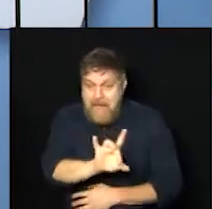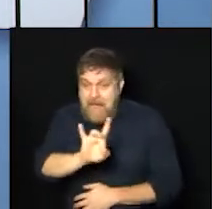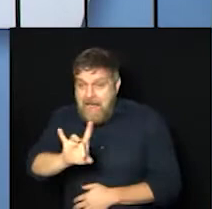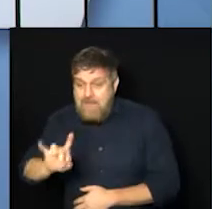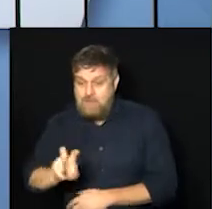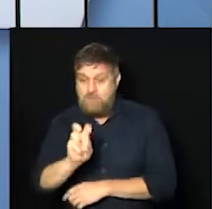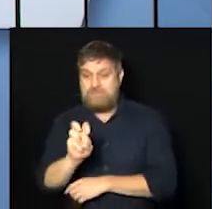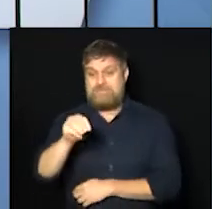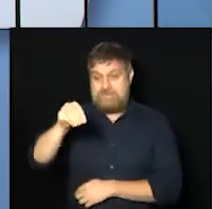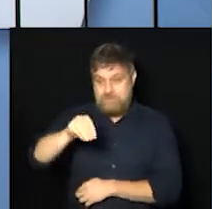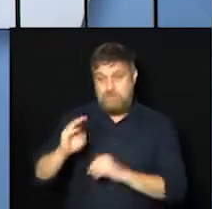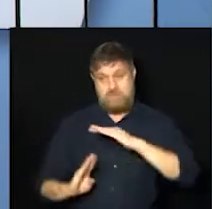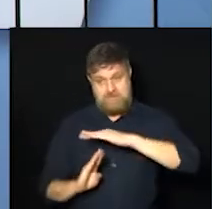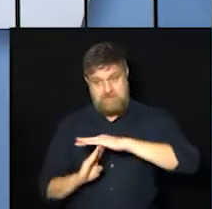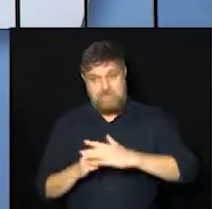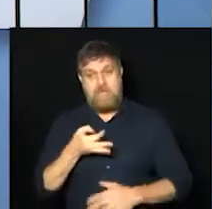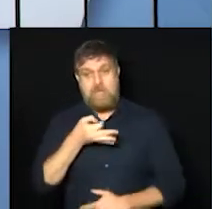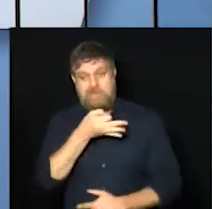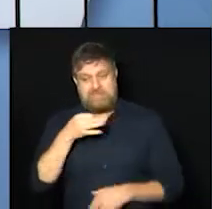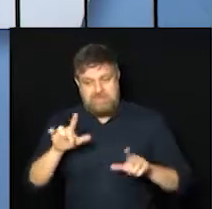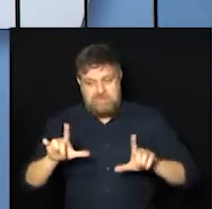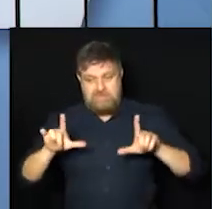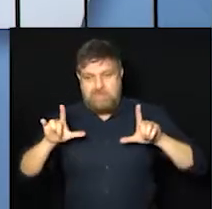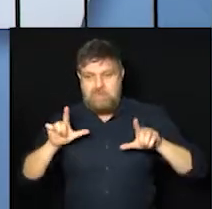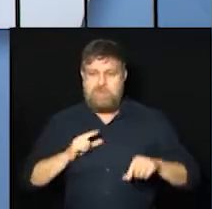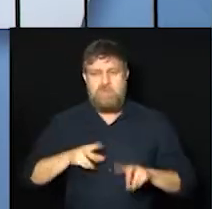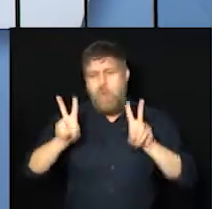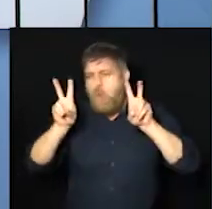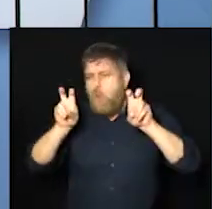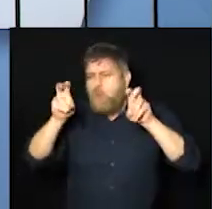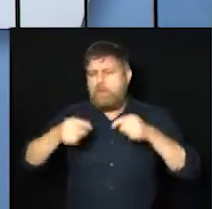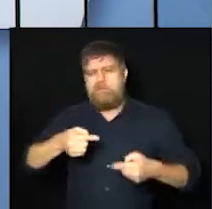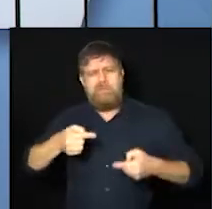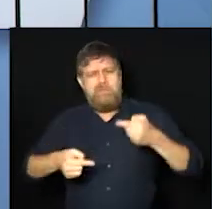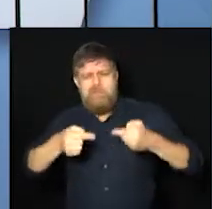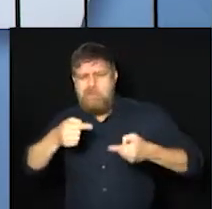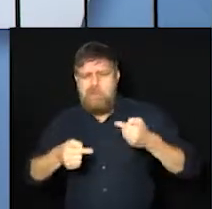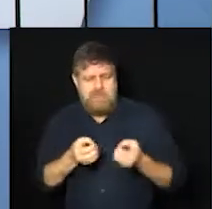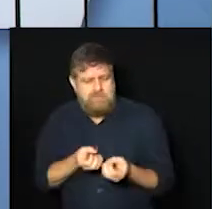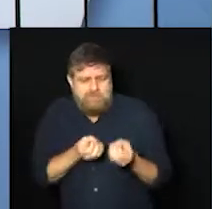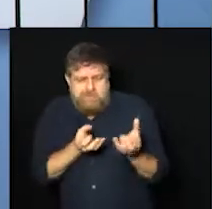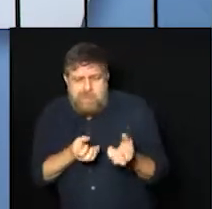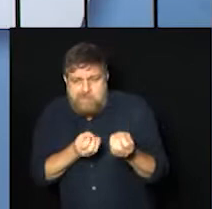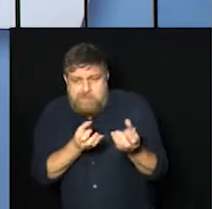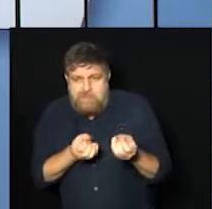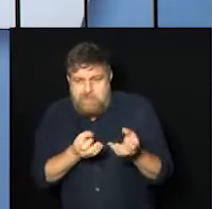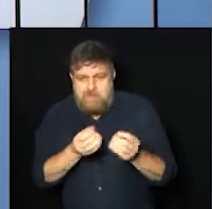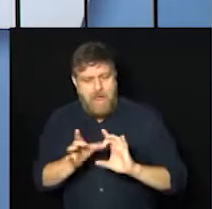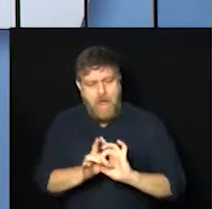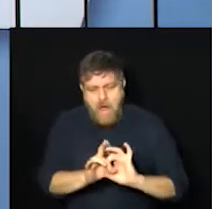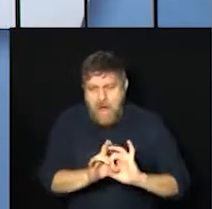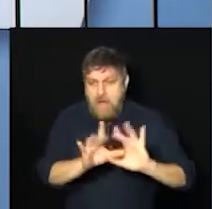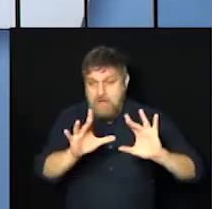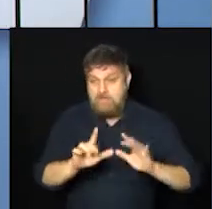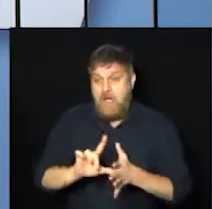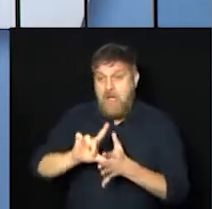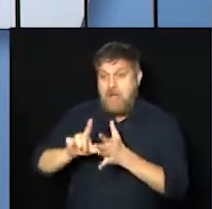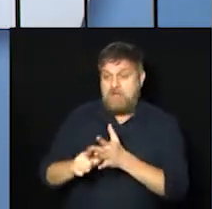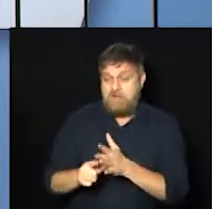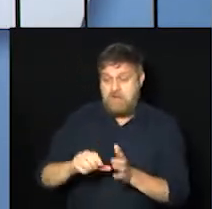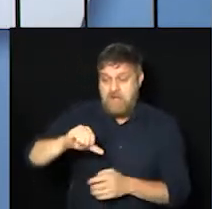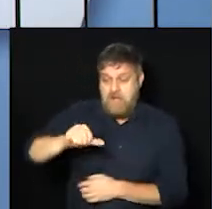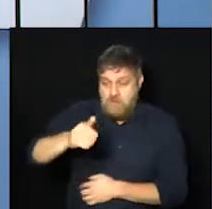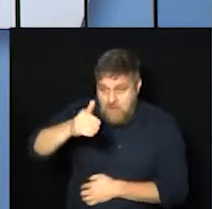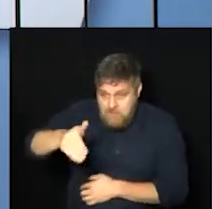até 5 minutos, podem discutir sobre um assunto, um tema livre, digamos assim. E a partir das 9h30